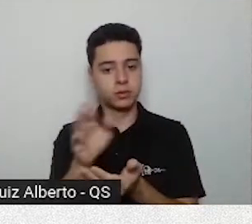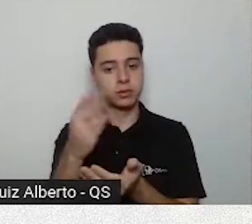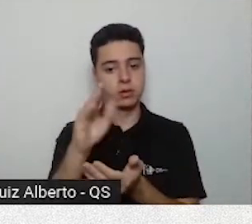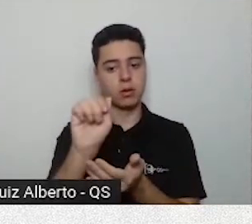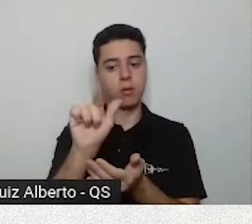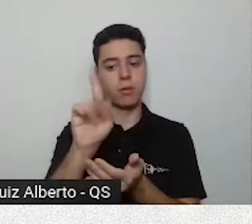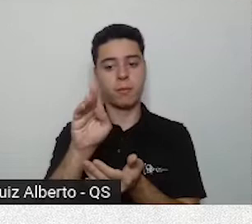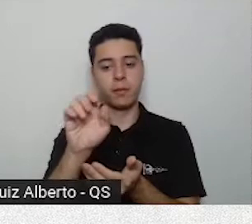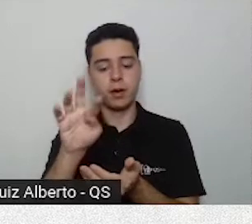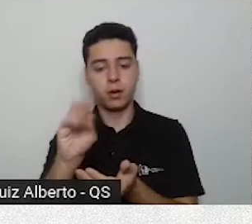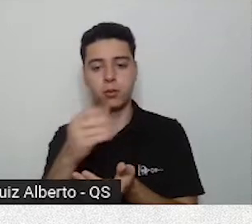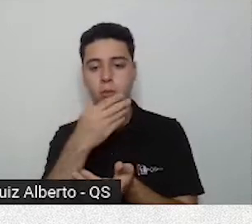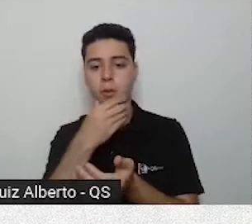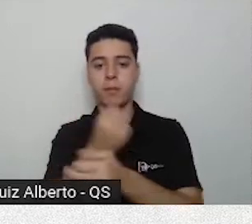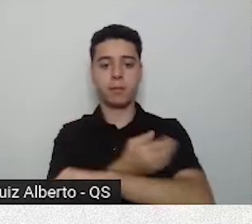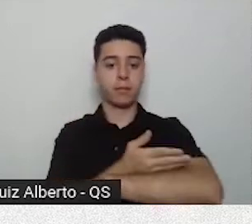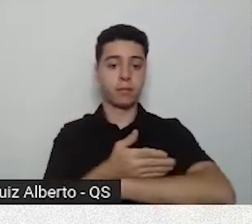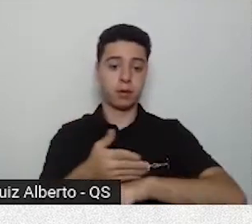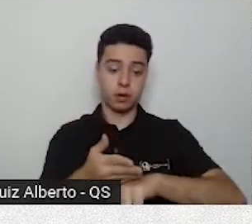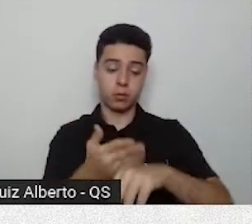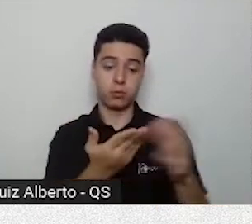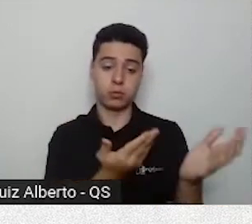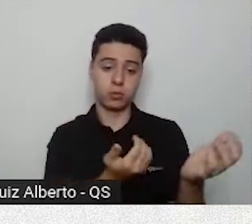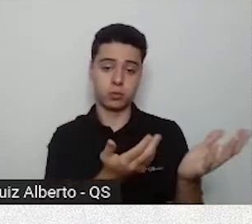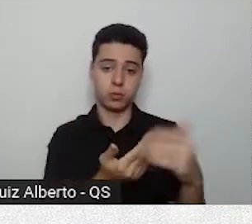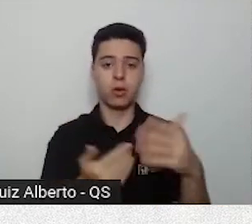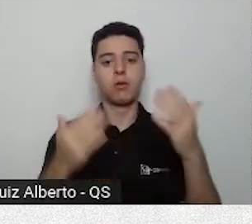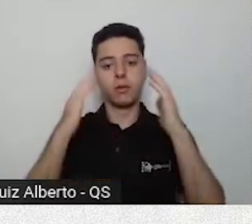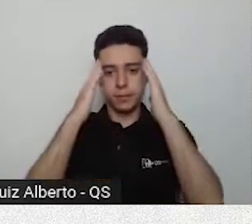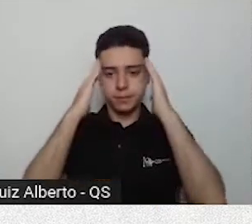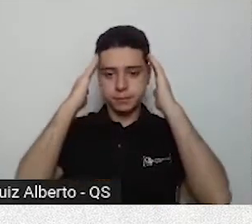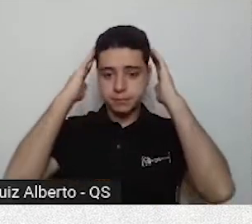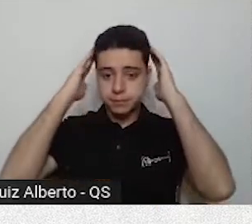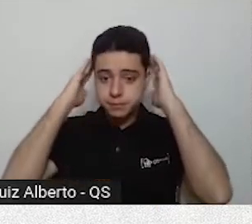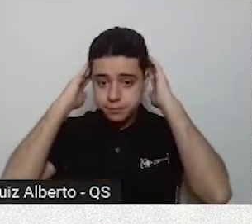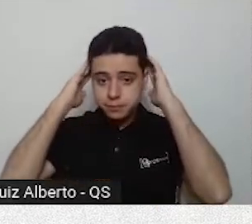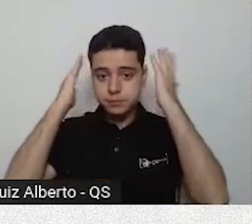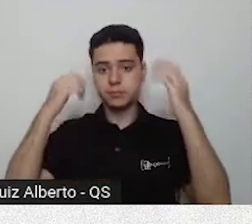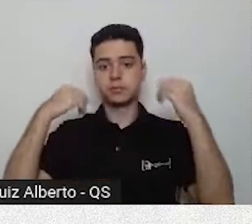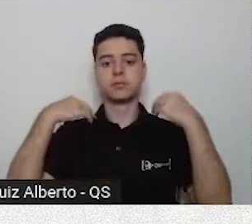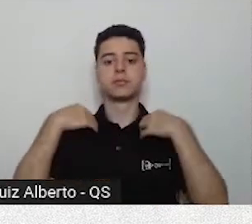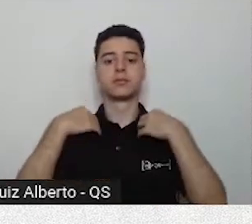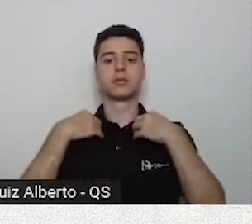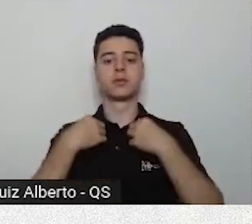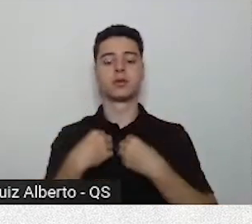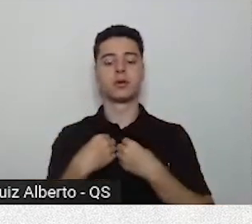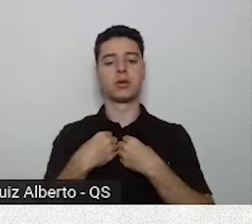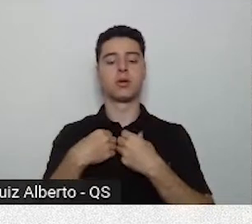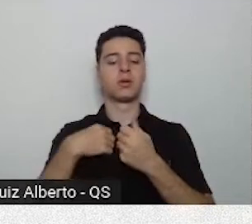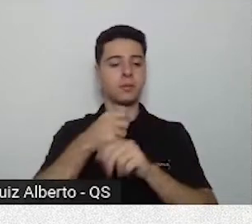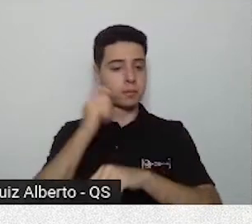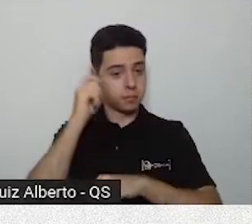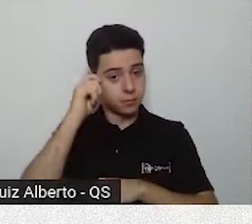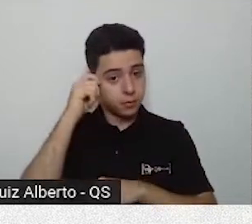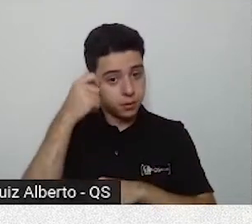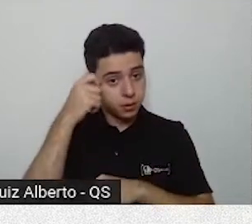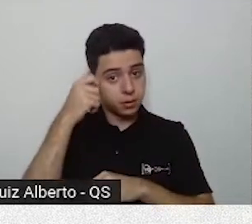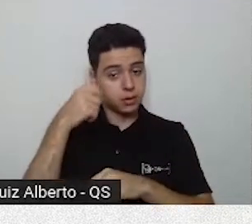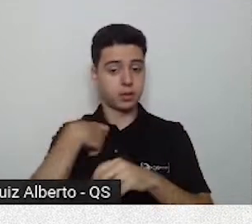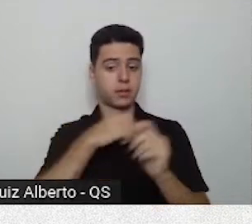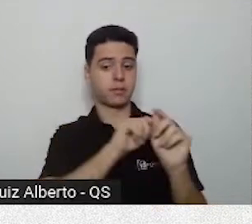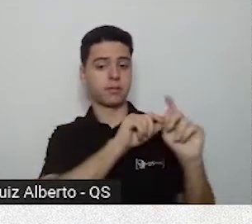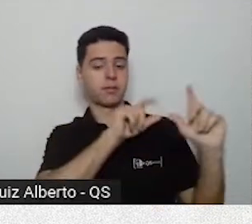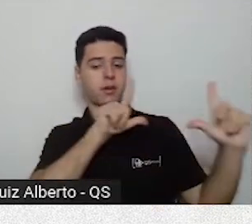um homem branco, jovem, de cabelos curtos, está vestindo uma blusa preta e na parede atrás